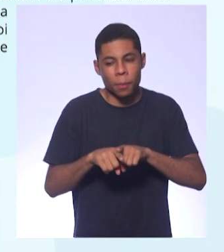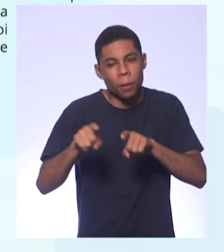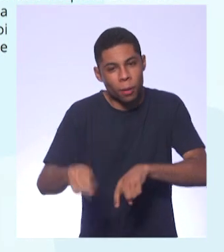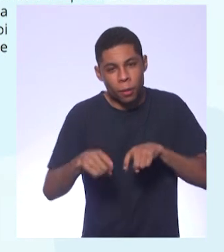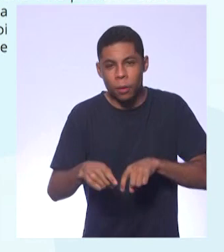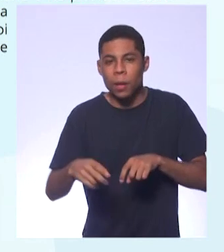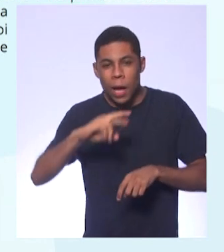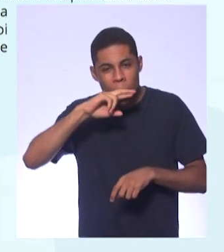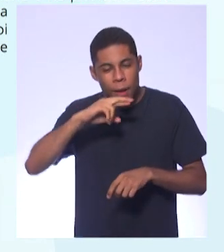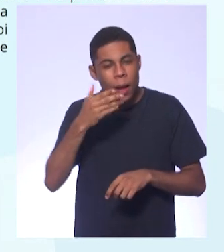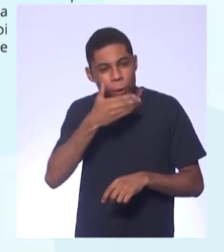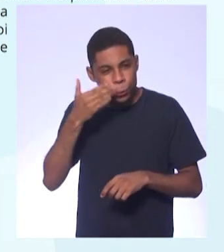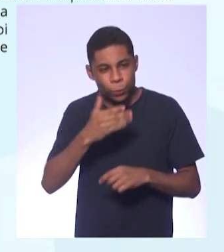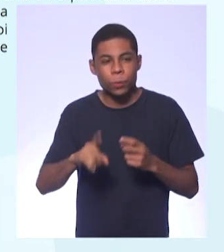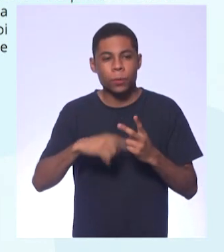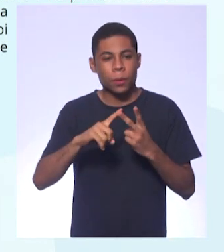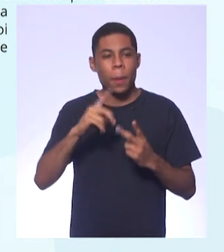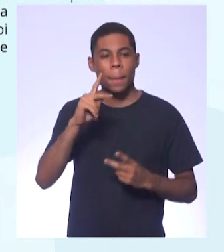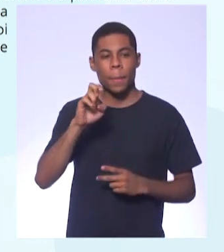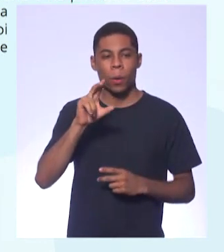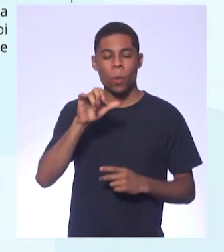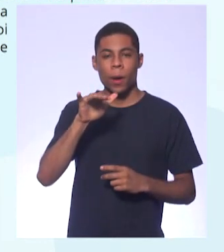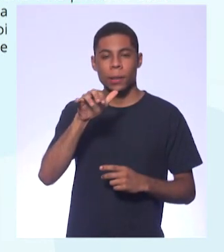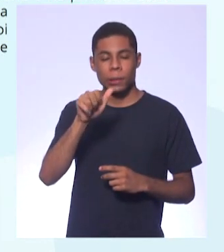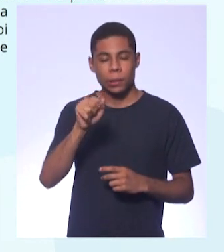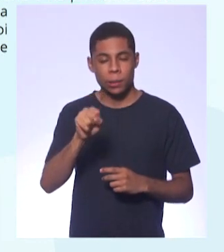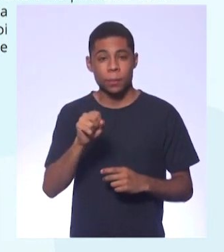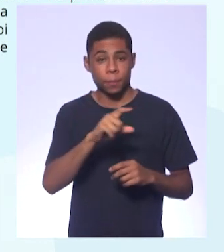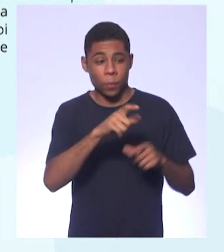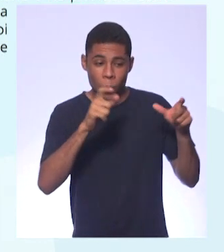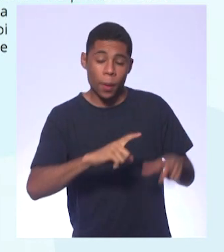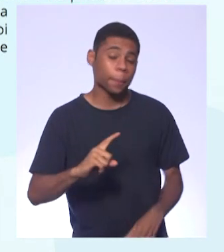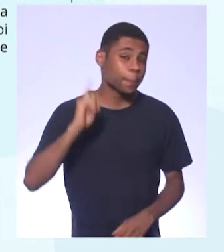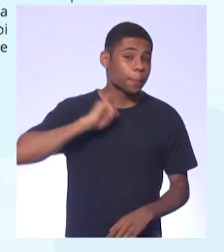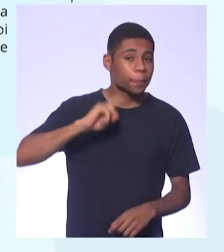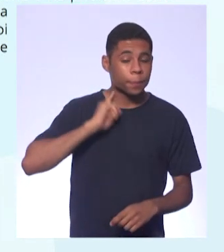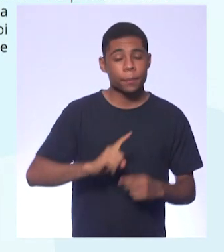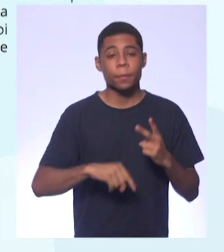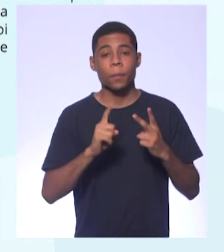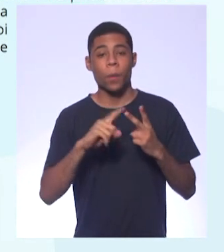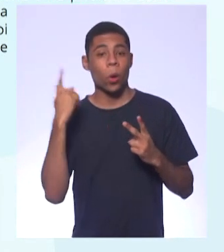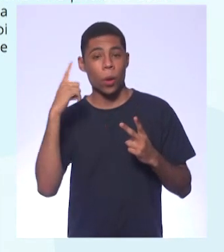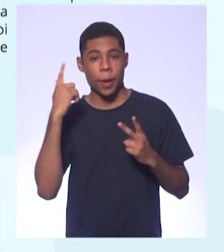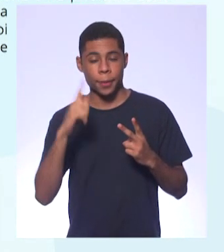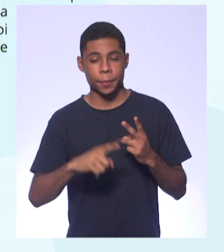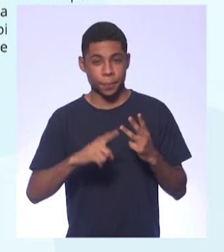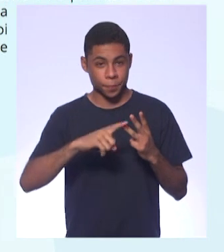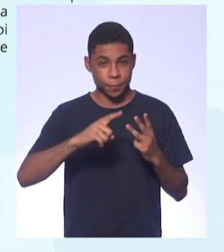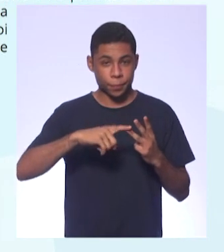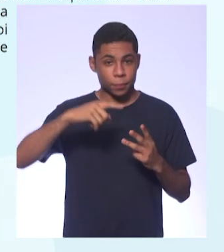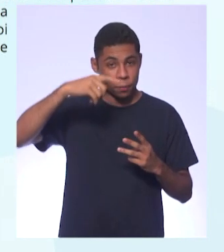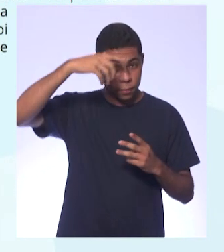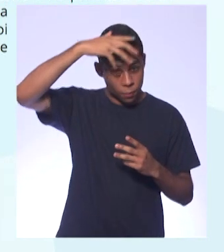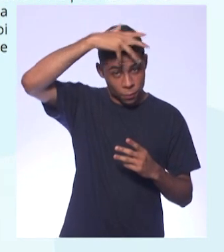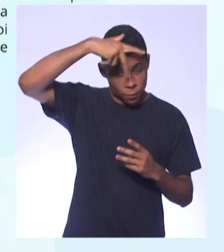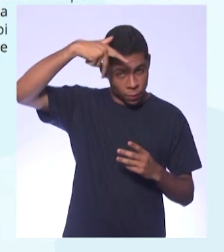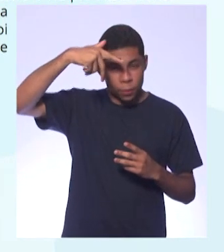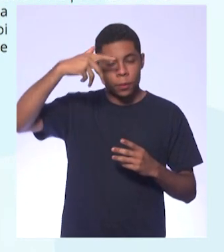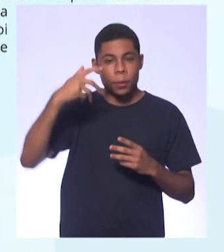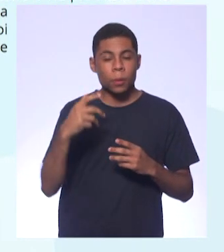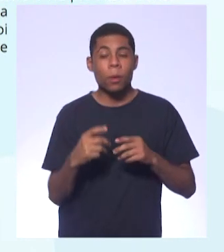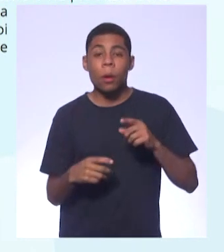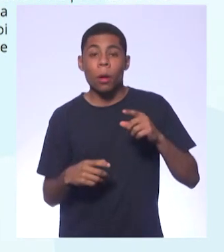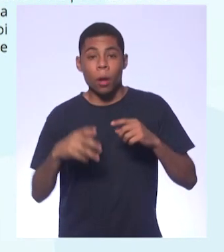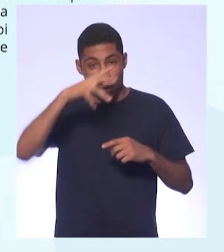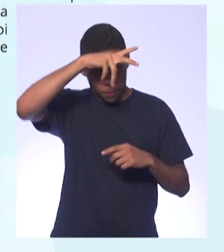de um setor de consumo interno nas capitanias de Minas Gerais, Goiás e Mato Grosso, ainda que temporária. Diminuiu a excessiva